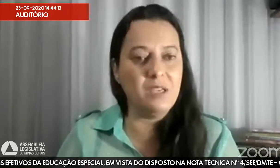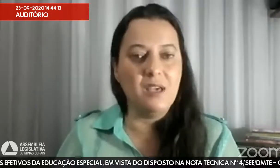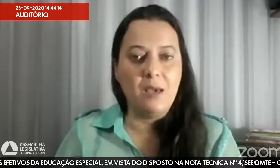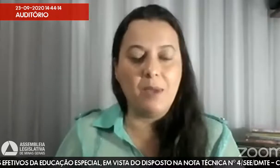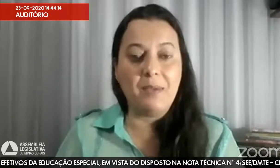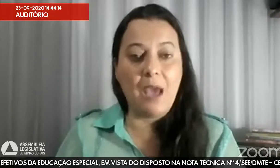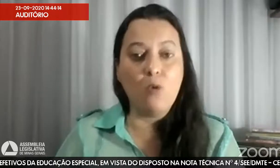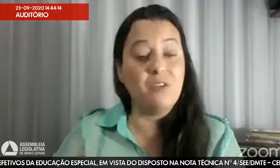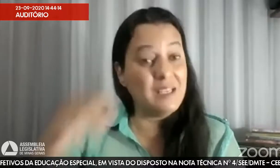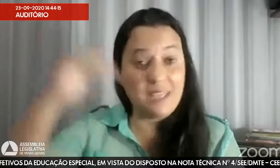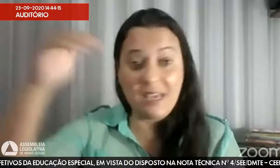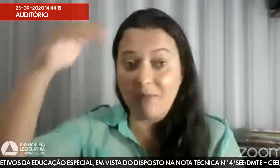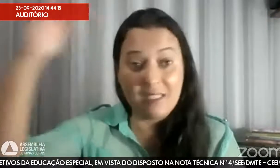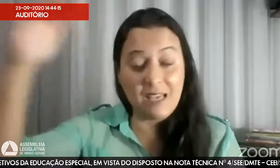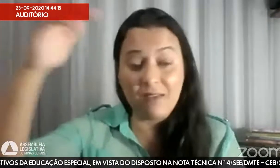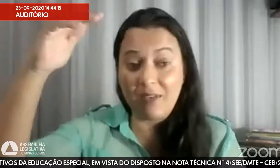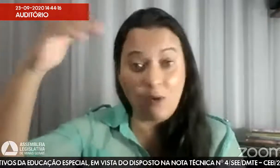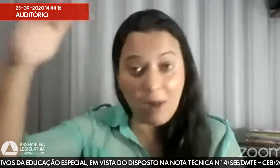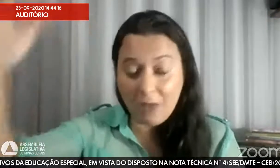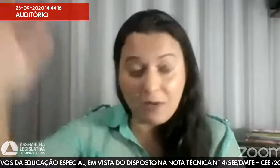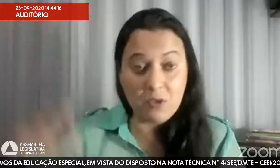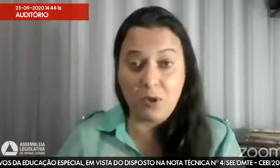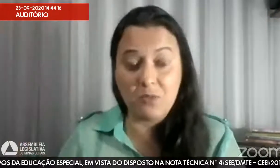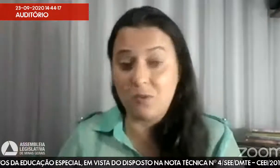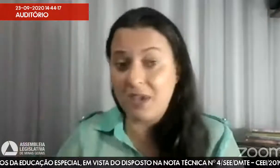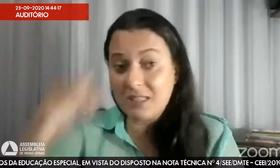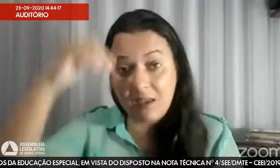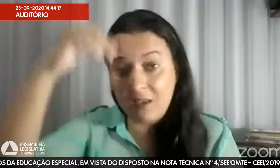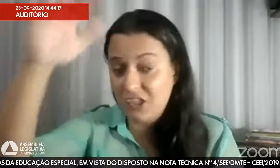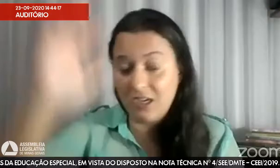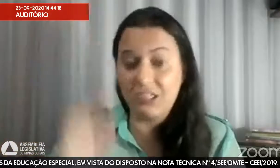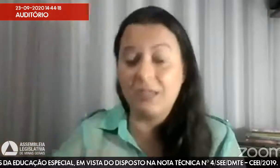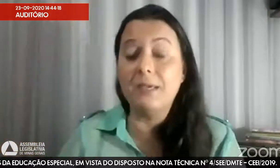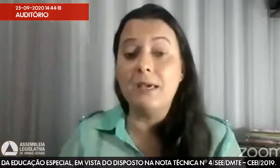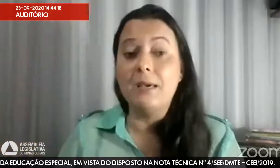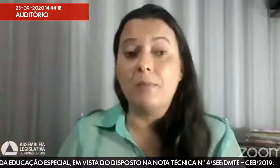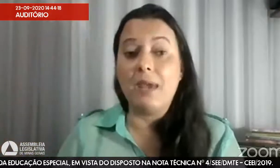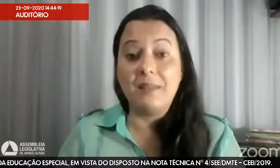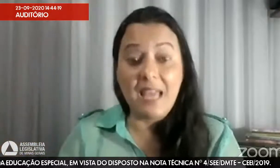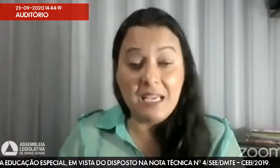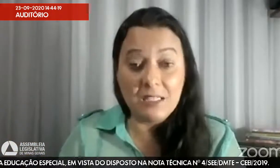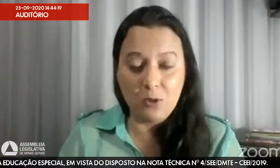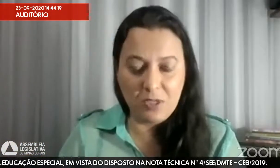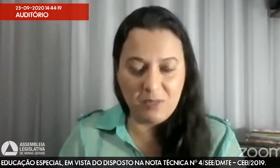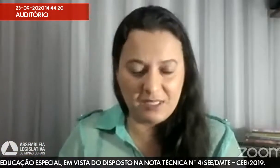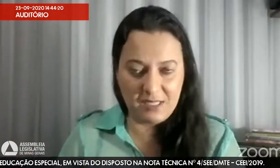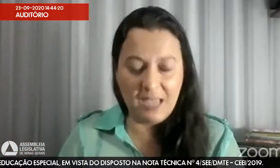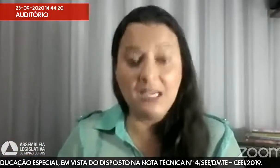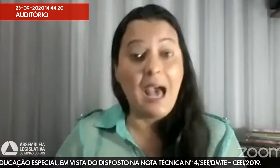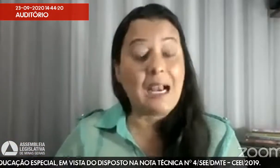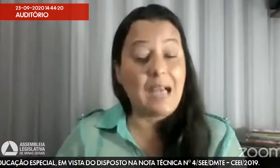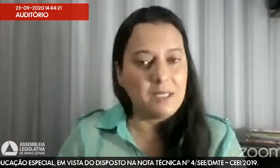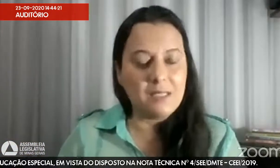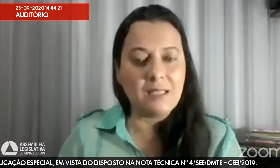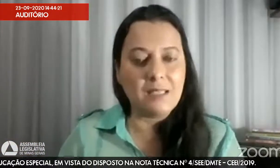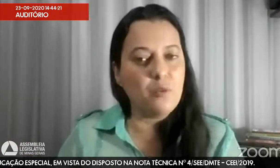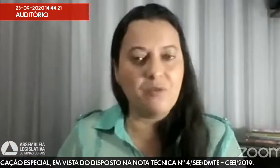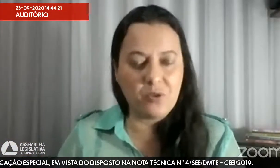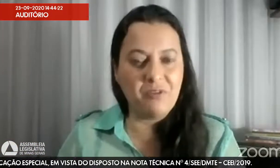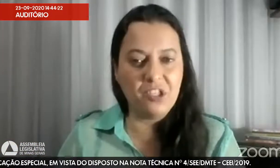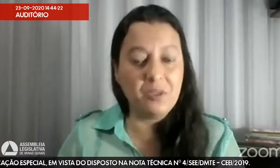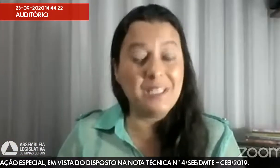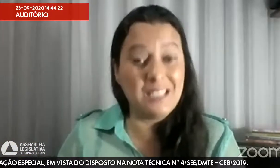isso aí, né? Que é algo que vai ser cobrado aí nos próximos meses aí, em diante aí, né? A DI 5267, a capacitação